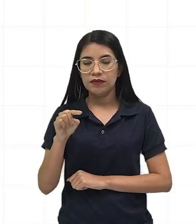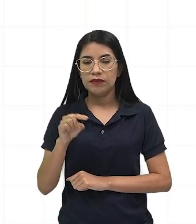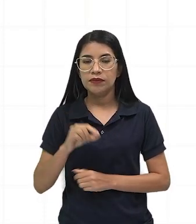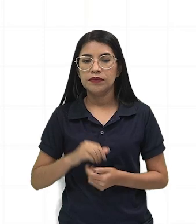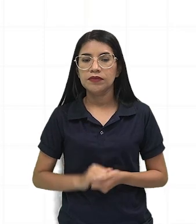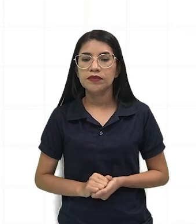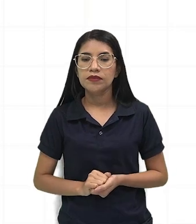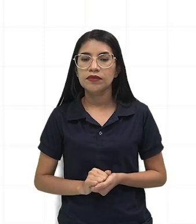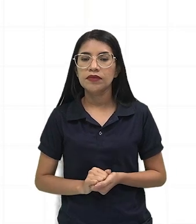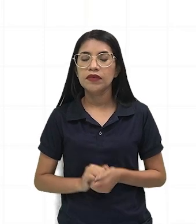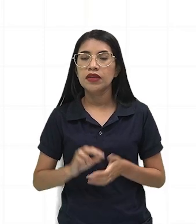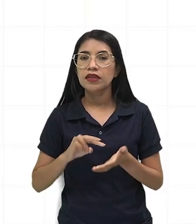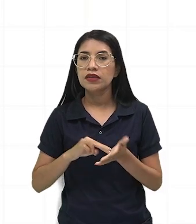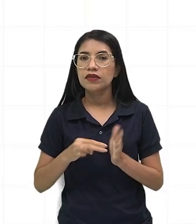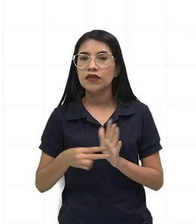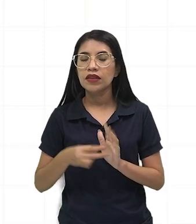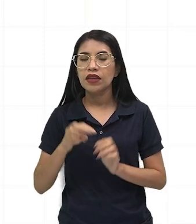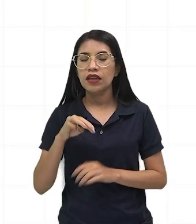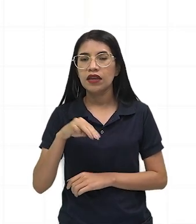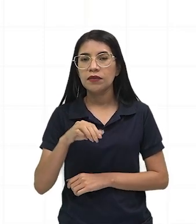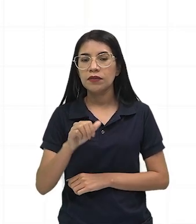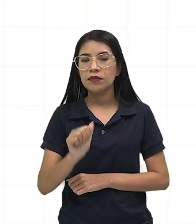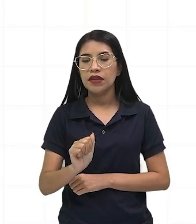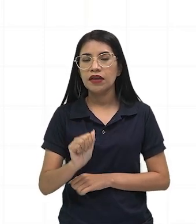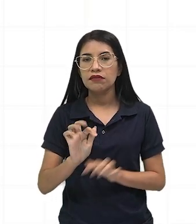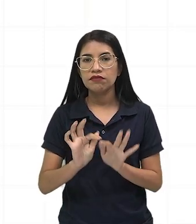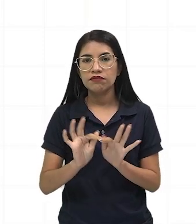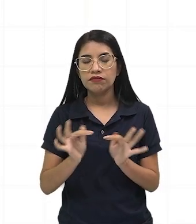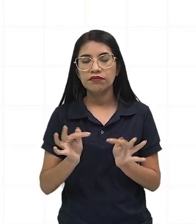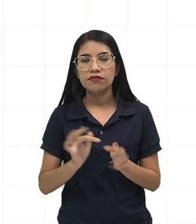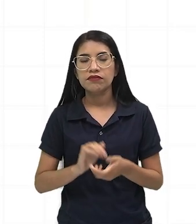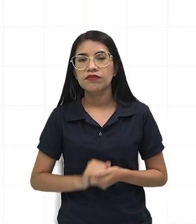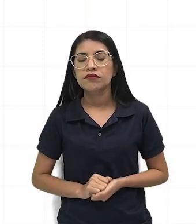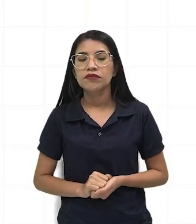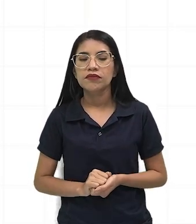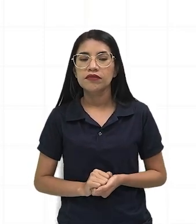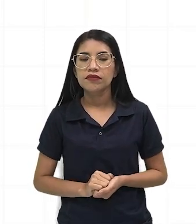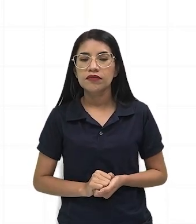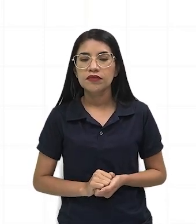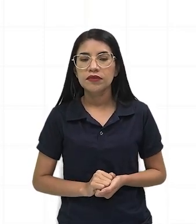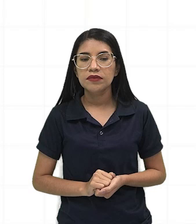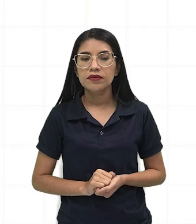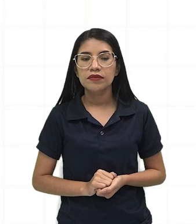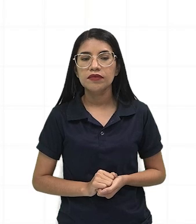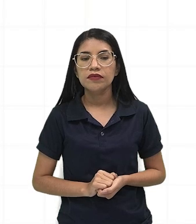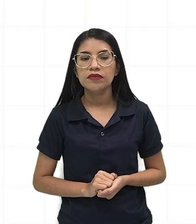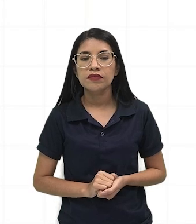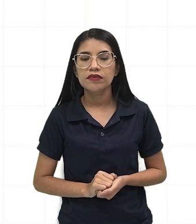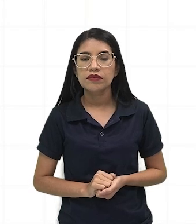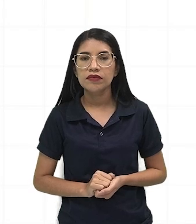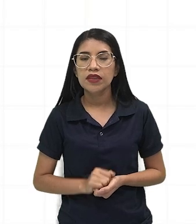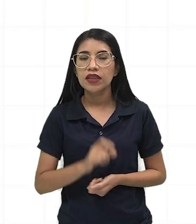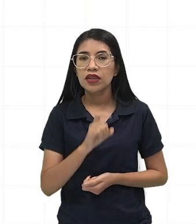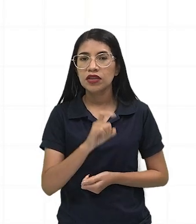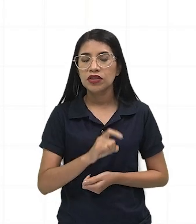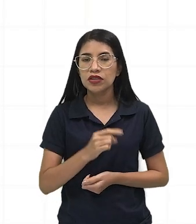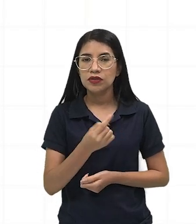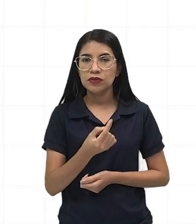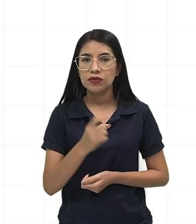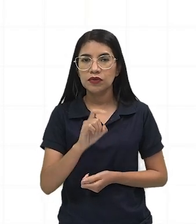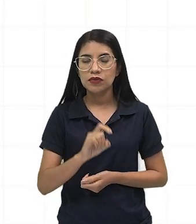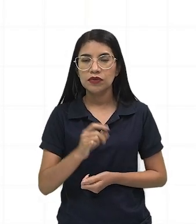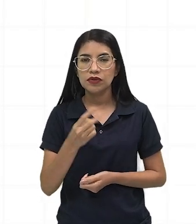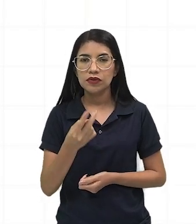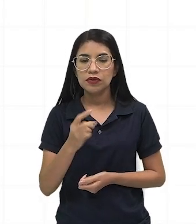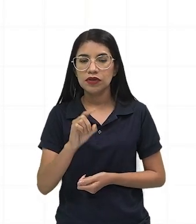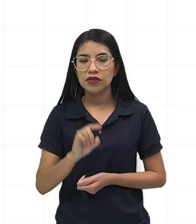cima. Ela significa média aritmética simples. Quem são x índice 1, x índice 2,